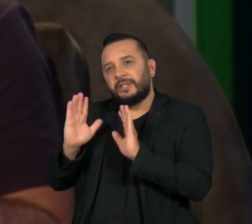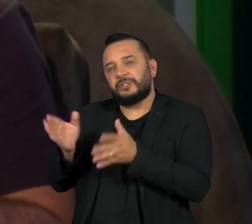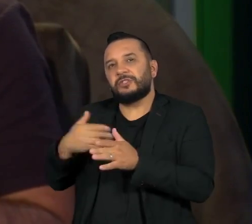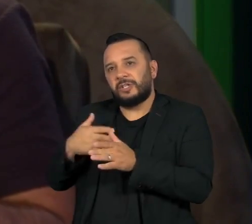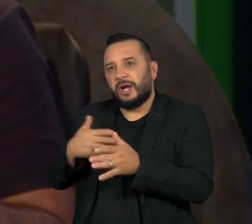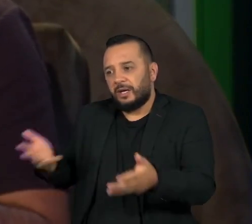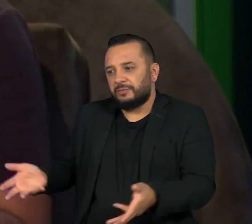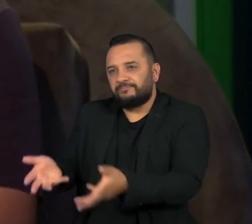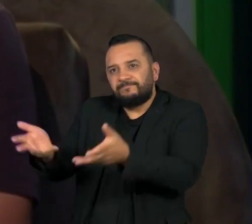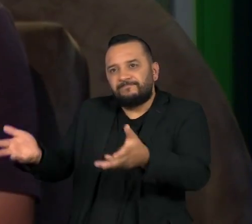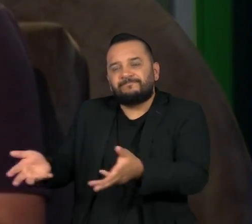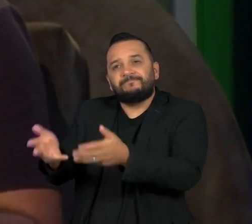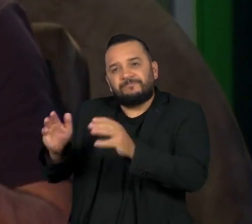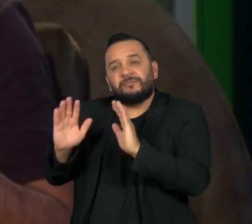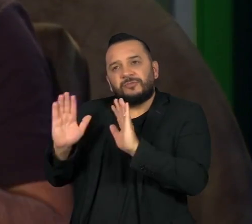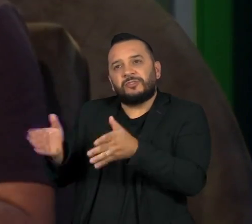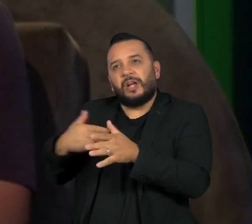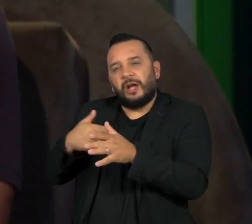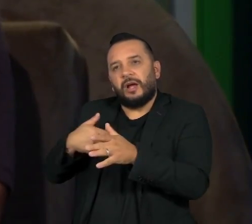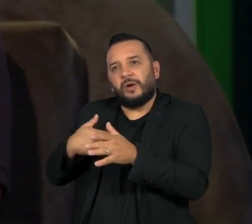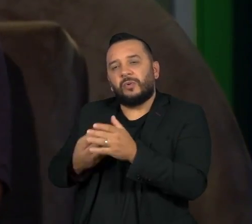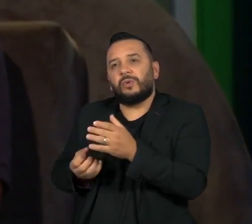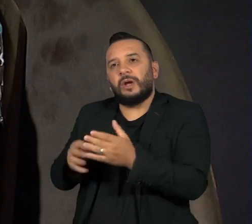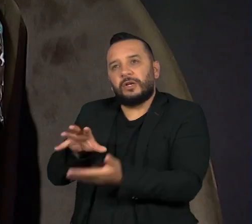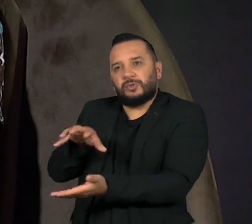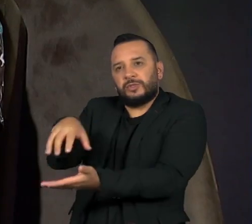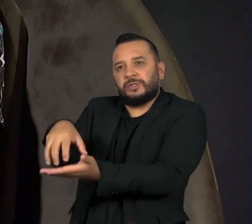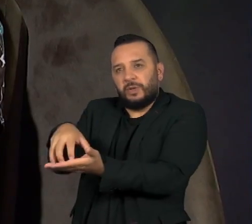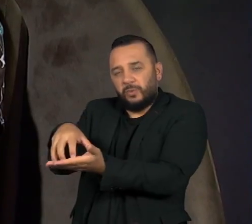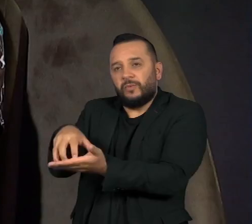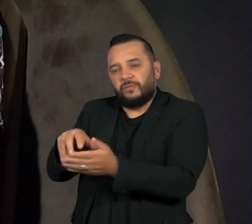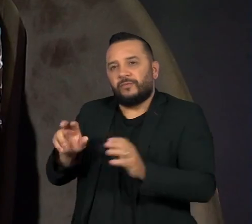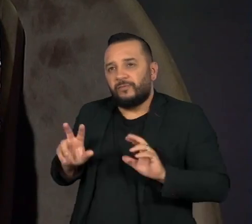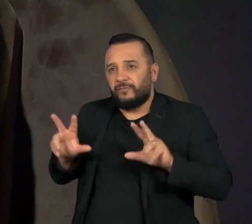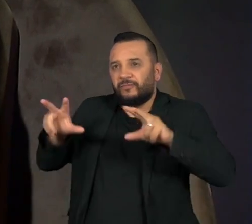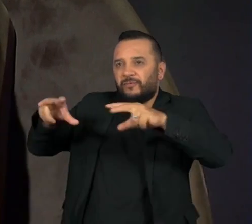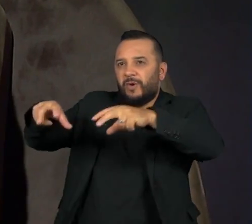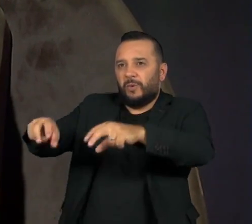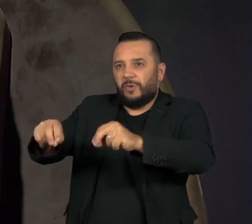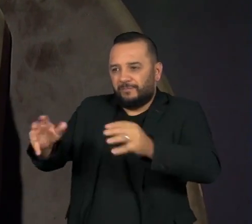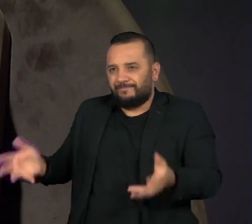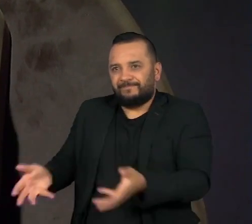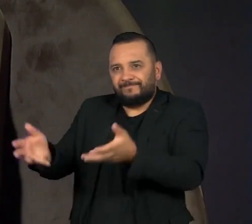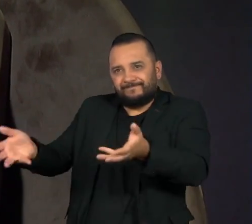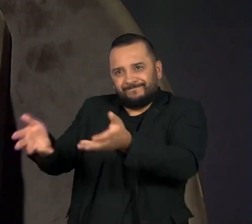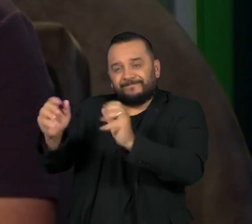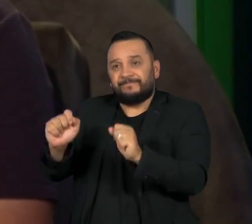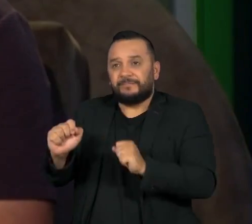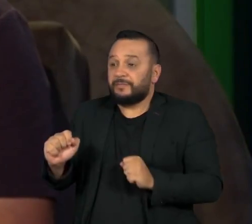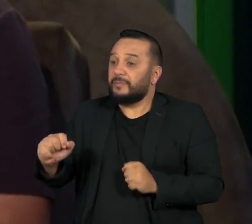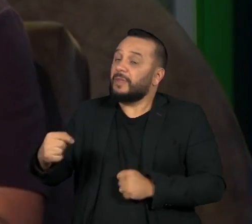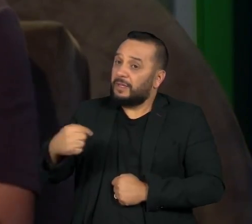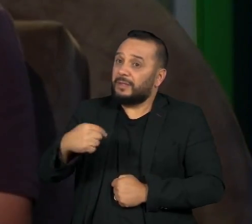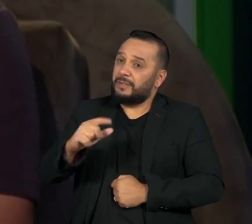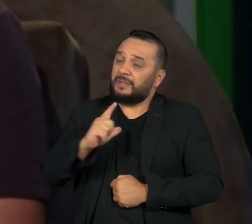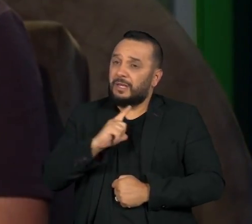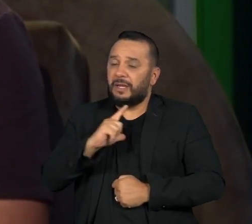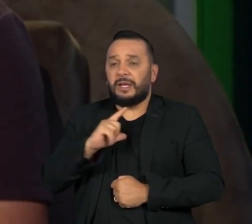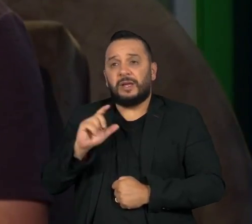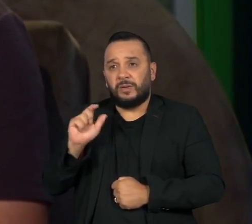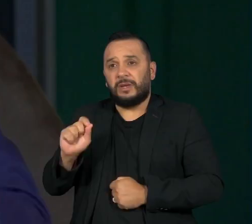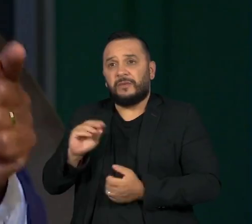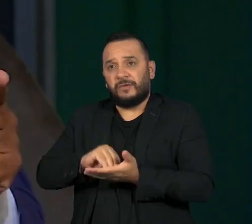precisa trabalhar na humanização da nossa sociedade, para que a sociedade entenda que esse estágio não vem à toa, que na verdade é a falta